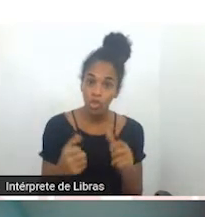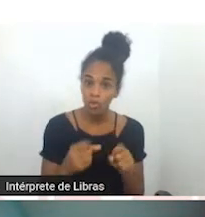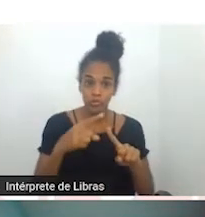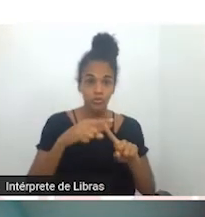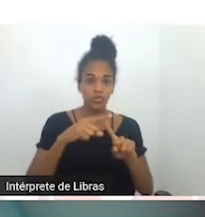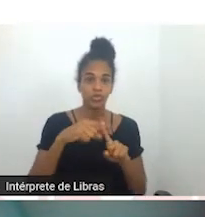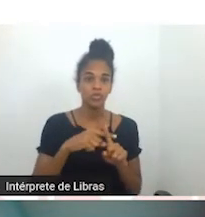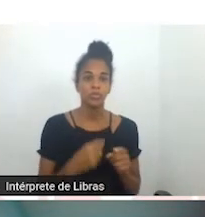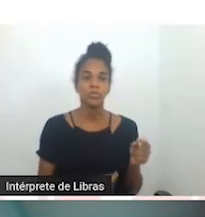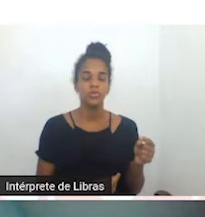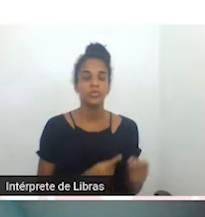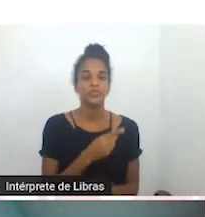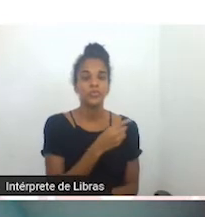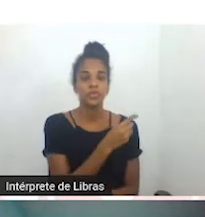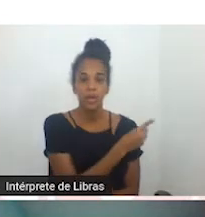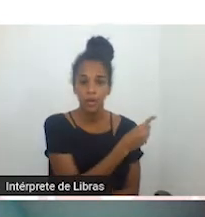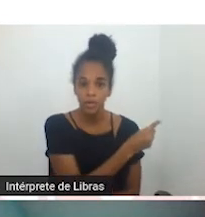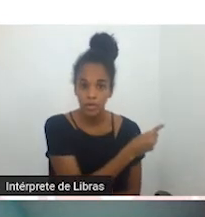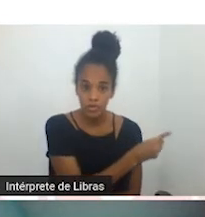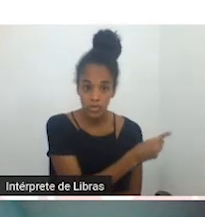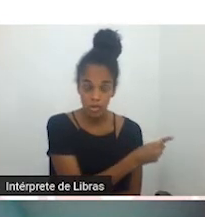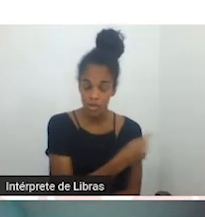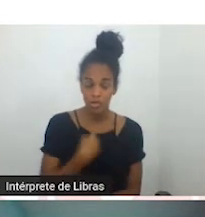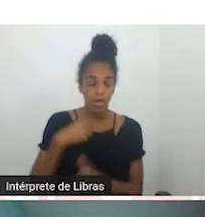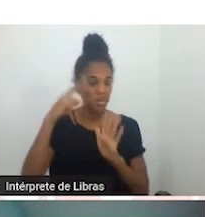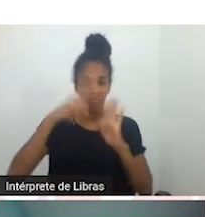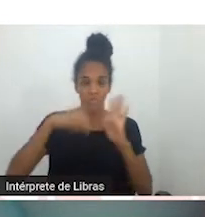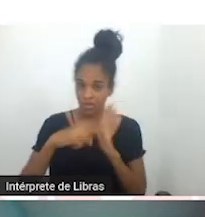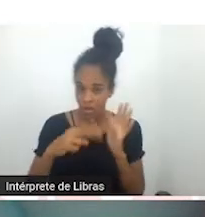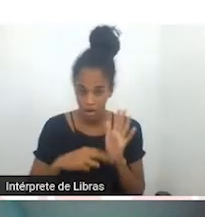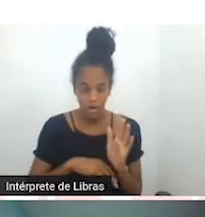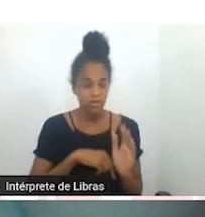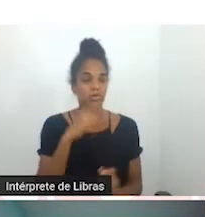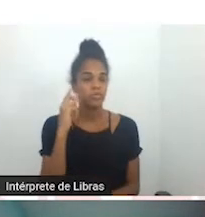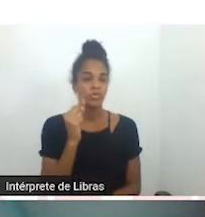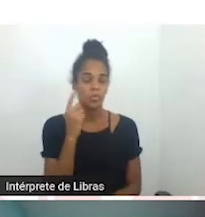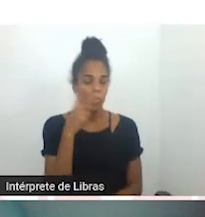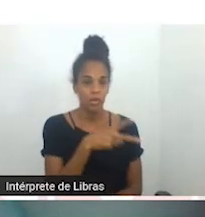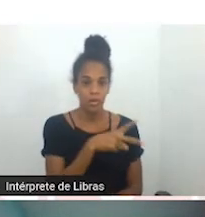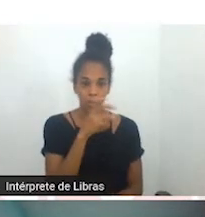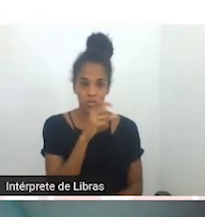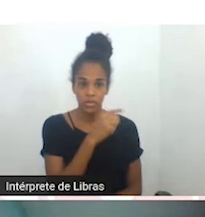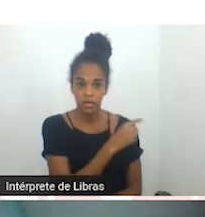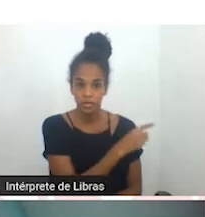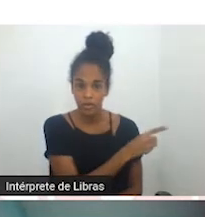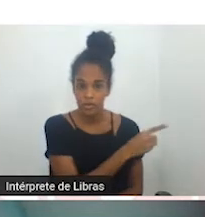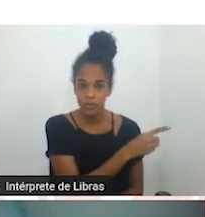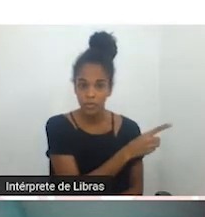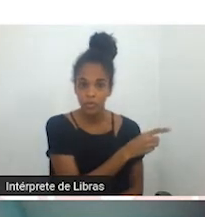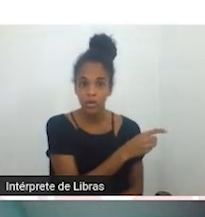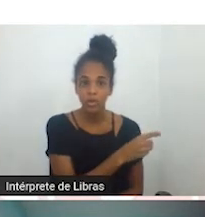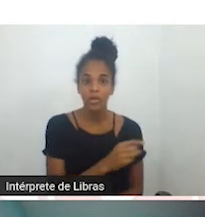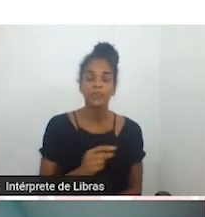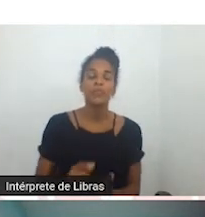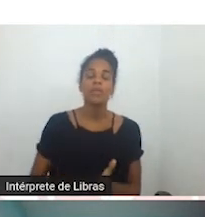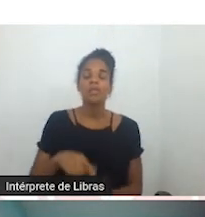aqui, não vou ficar lendo, depois vocês quiserem se aprofundar, vocês veem. Os pacientes idosos, ou seja, acima de 68